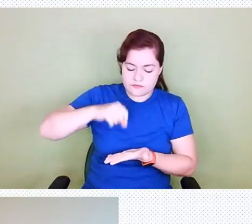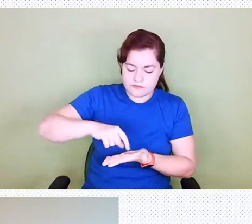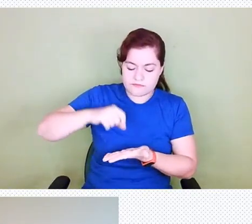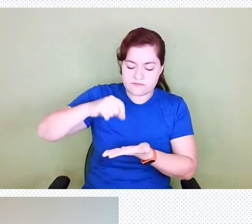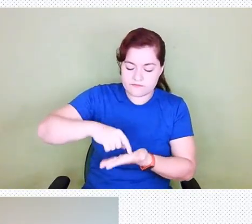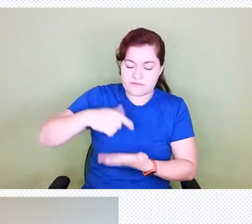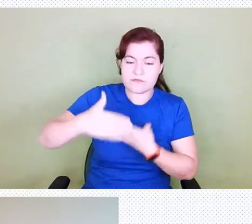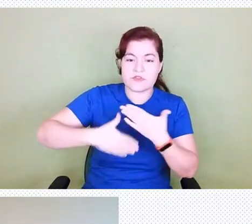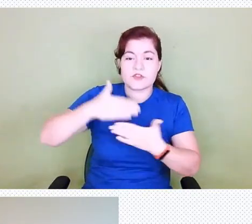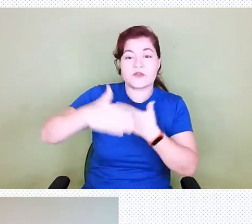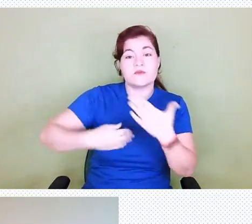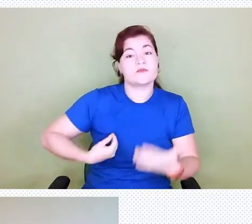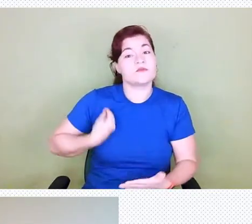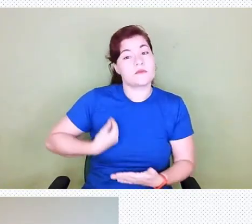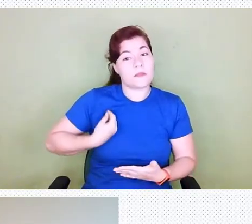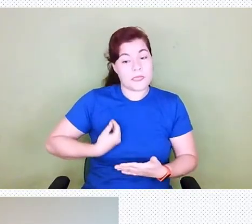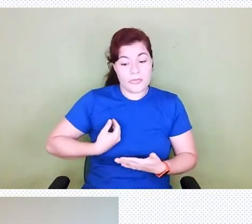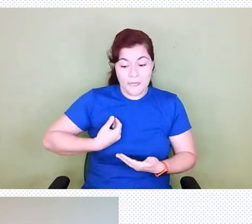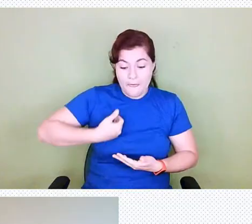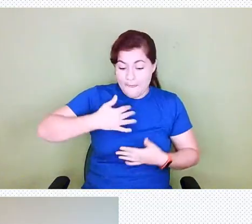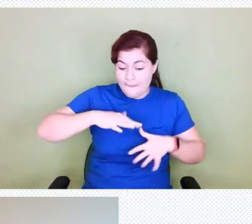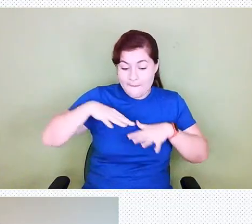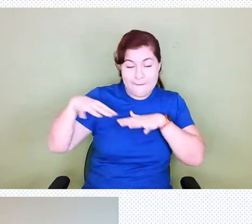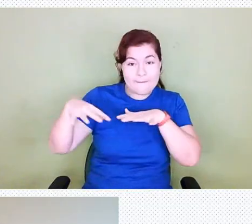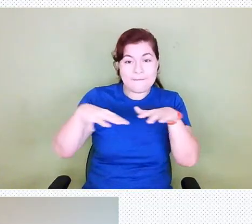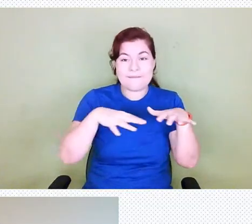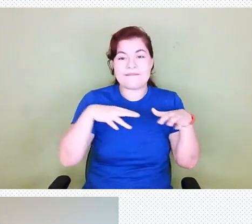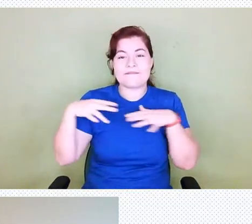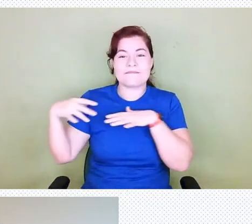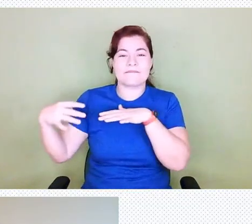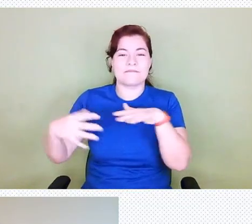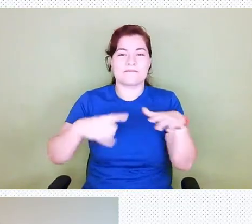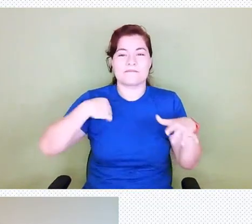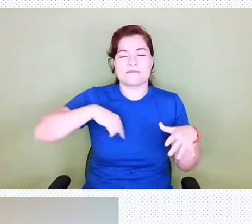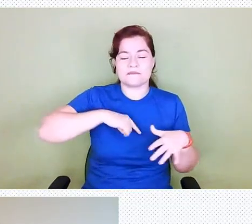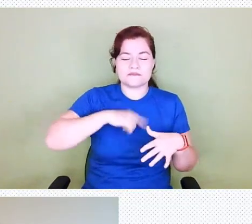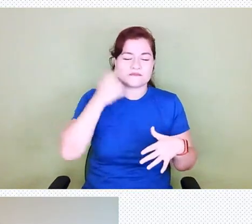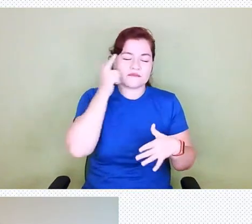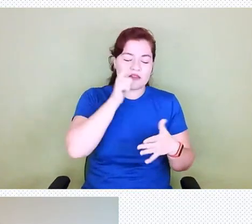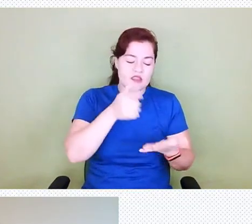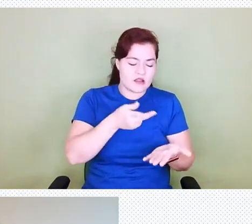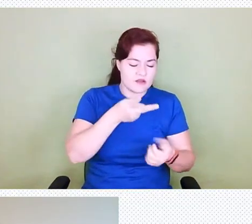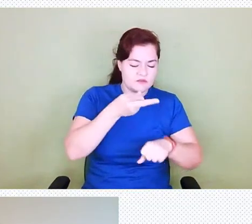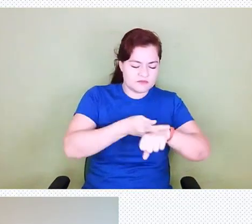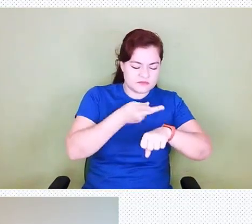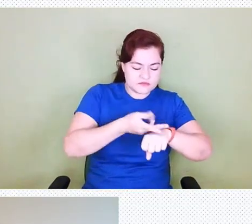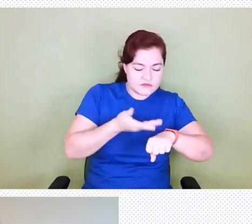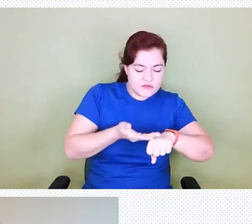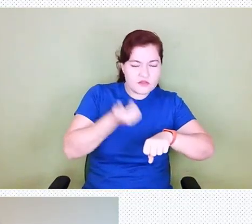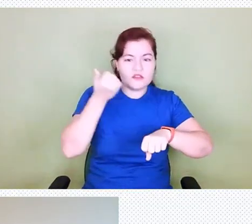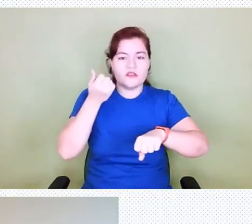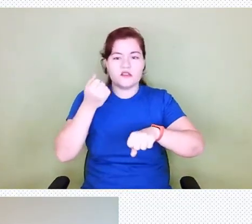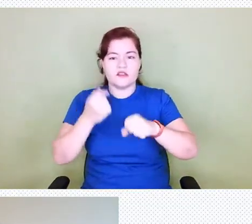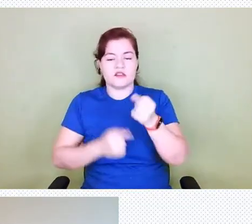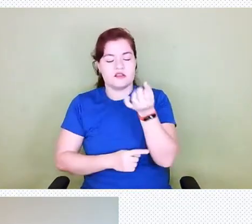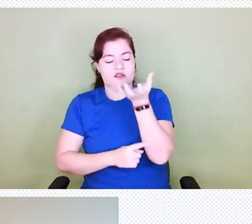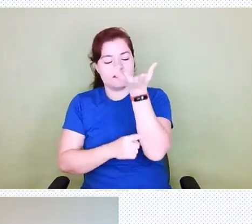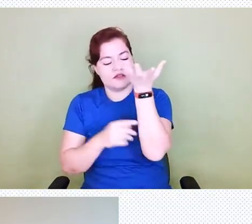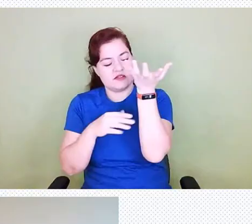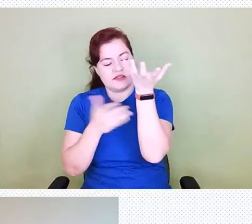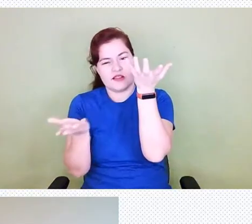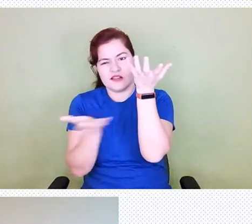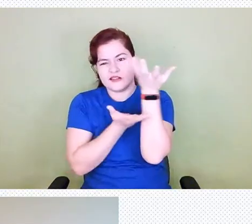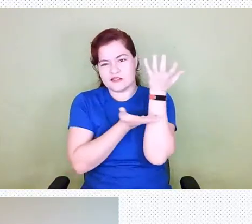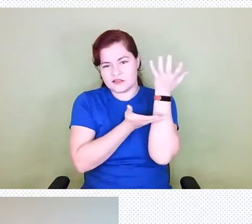vida, que é dinâmico, faz com que a gente vá retirando os espinhos, as pedras,